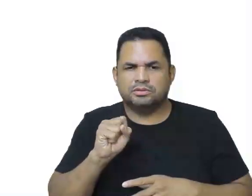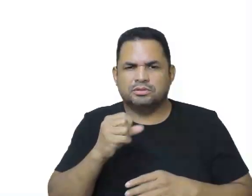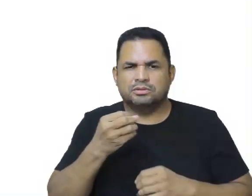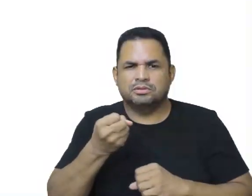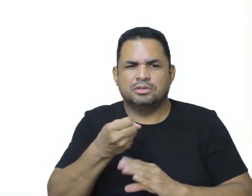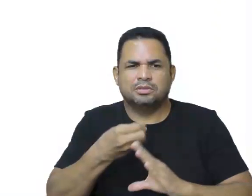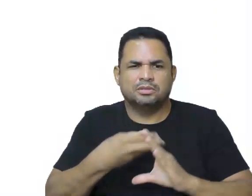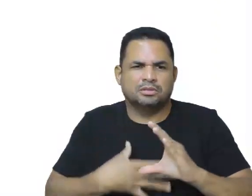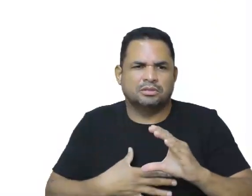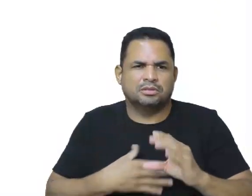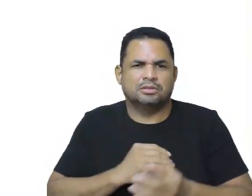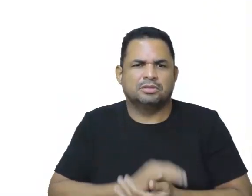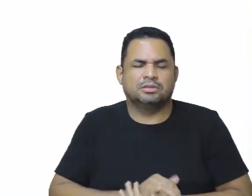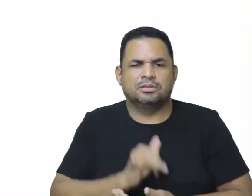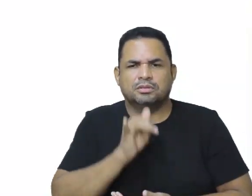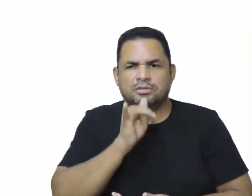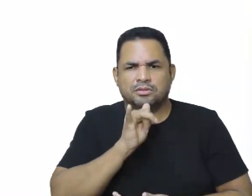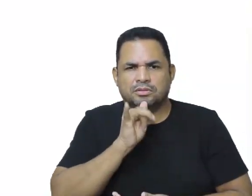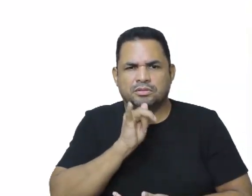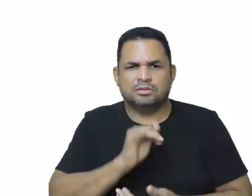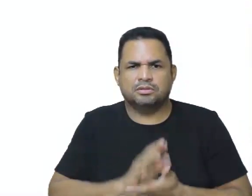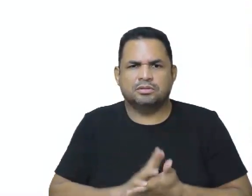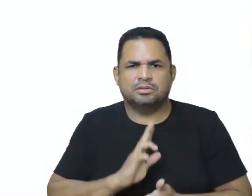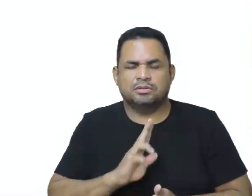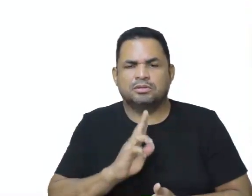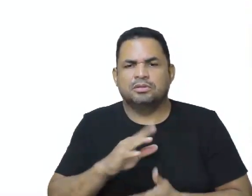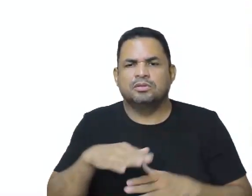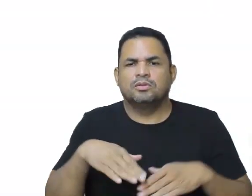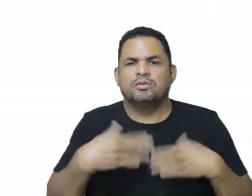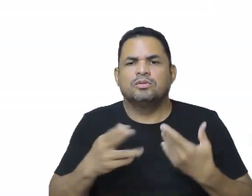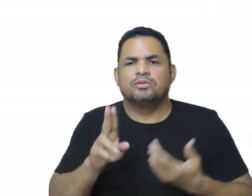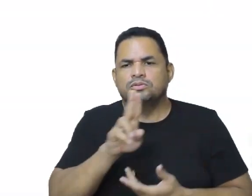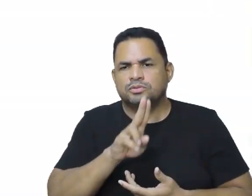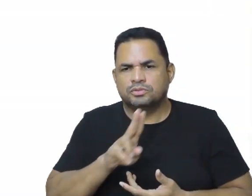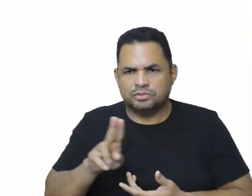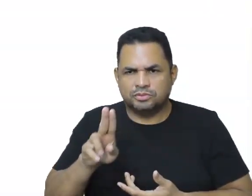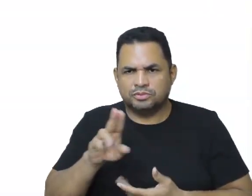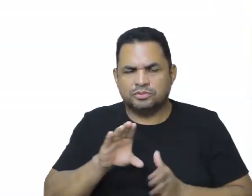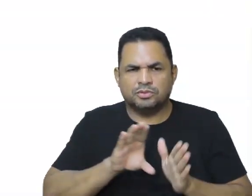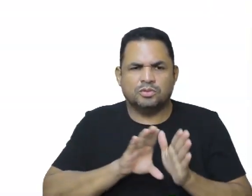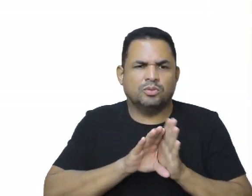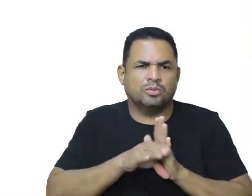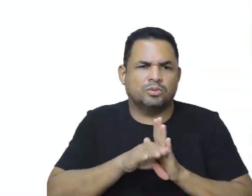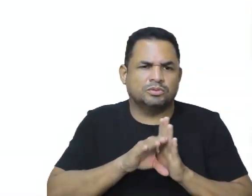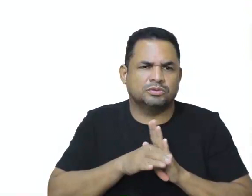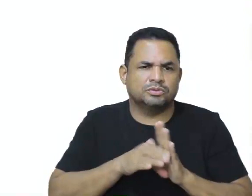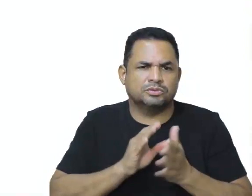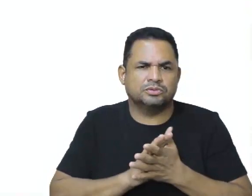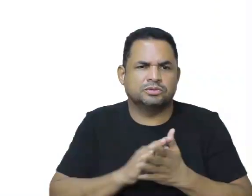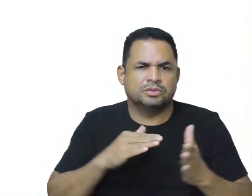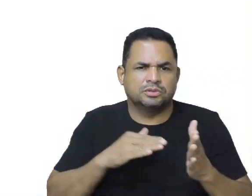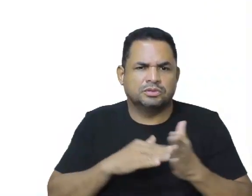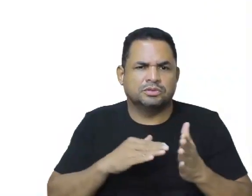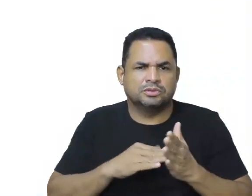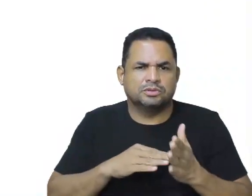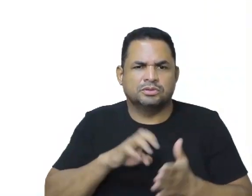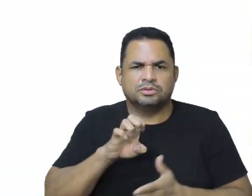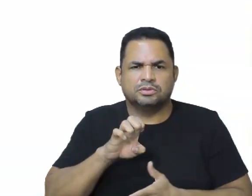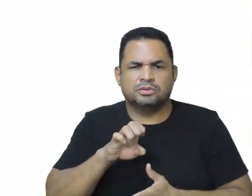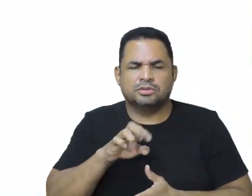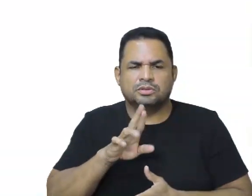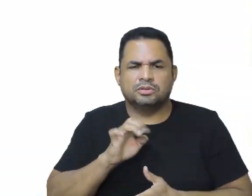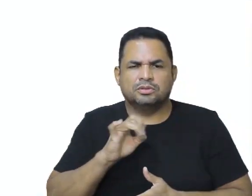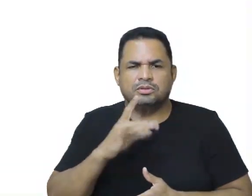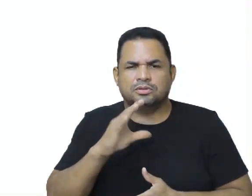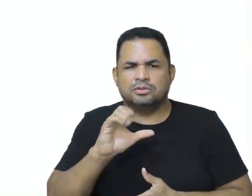comando. Exemplo de processo a qual se aplica o conceito mais restrito